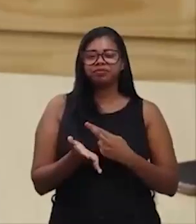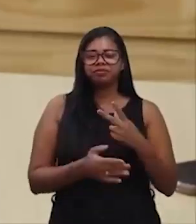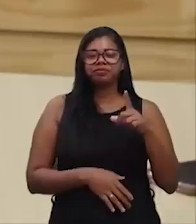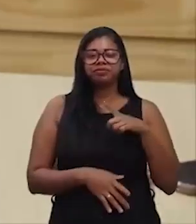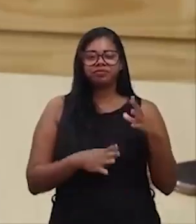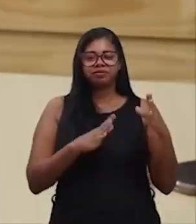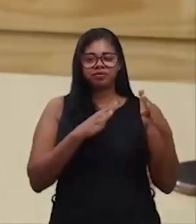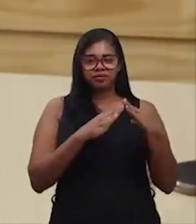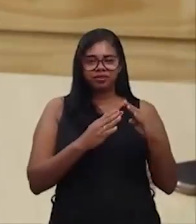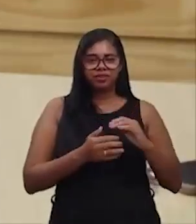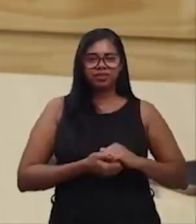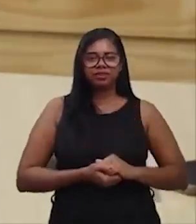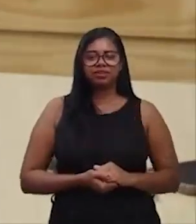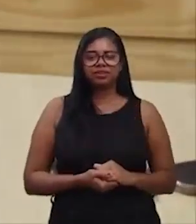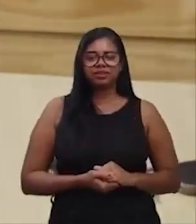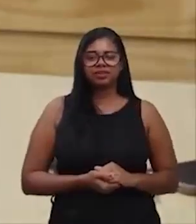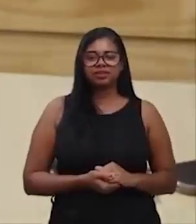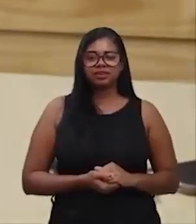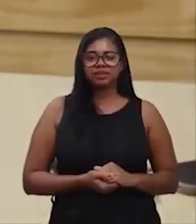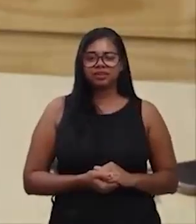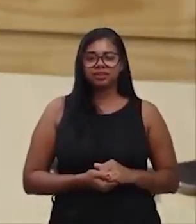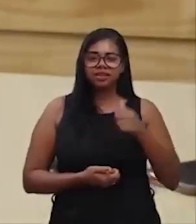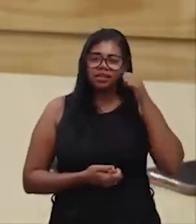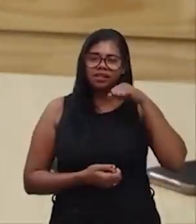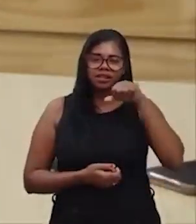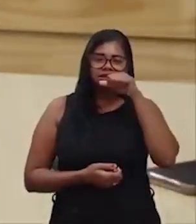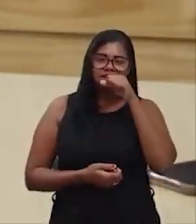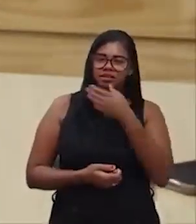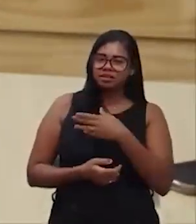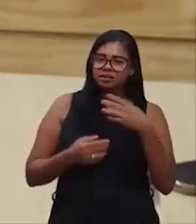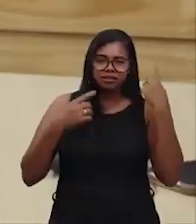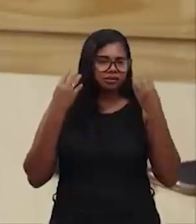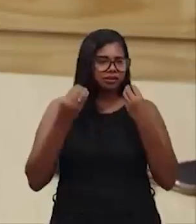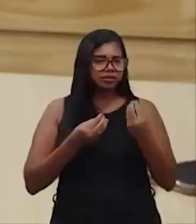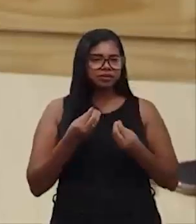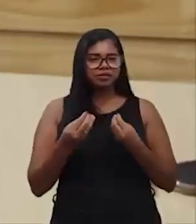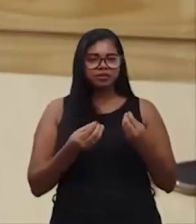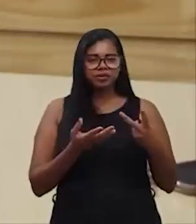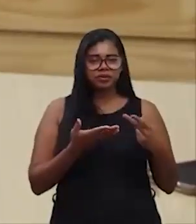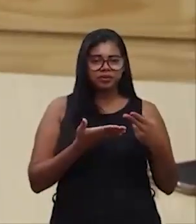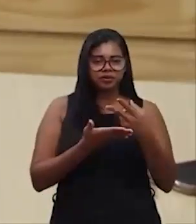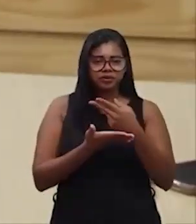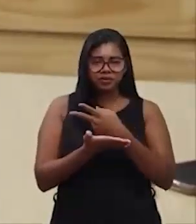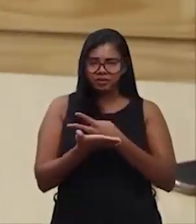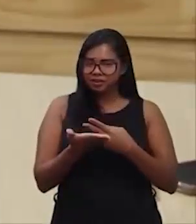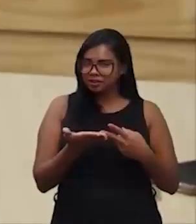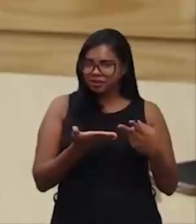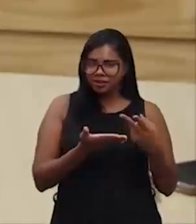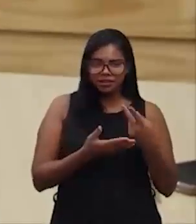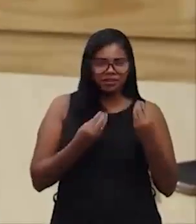casa, revista, livro. Minha mãe ficava maluca, porque depois de um tempo eu comecei a recortar meus livrinhos.